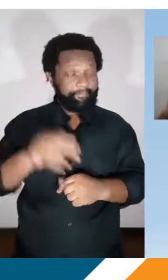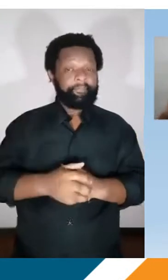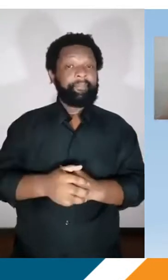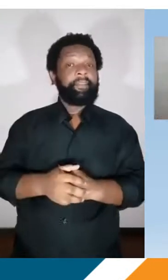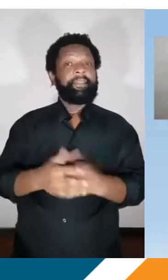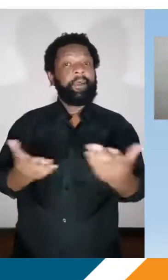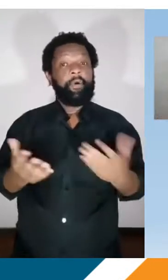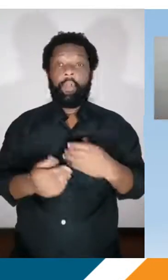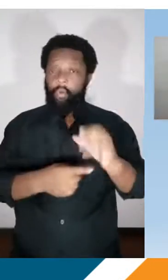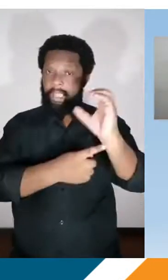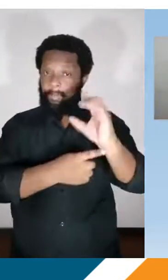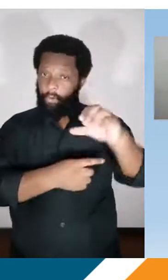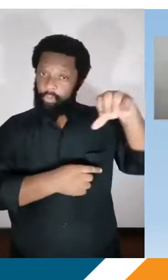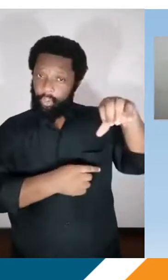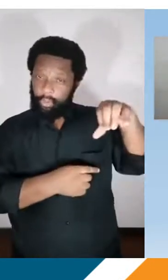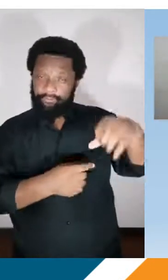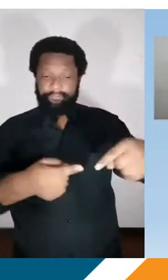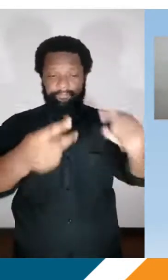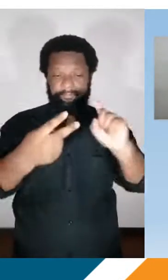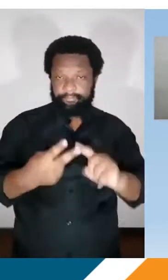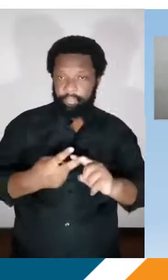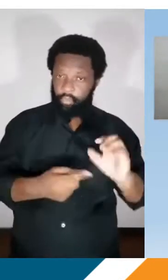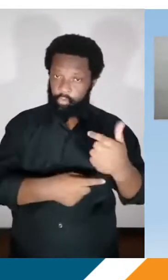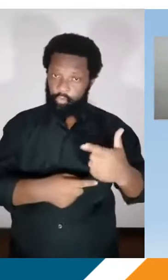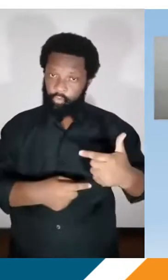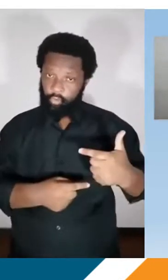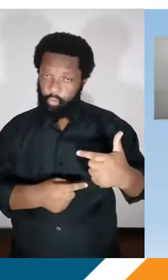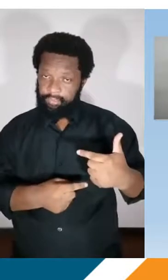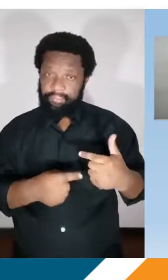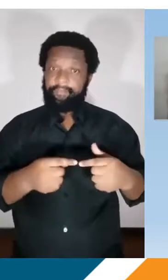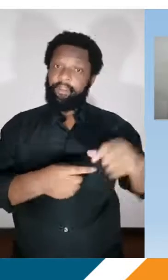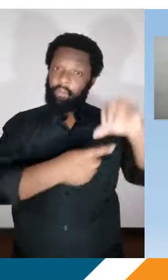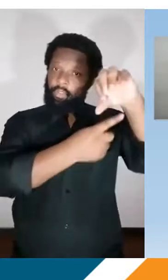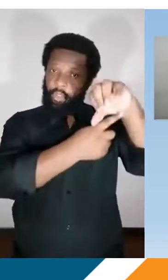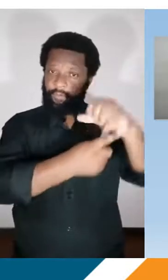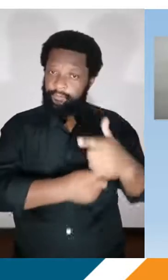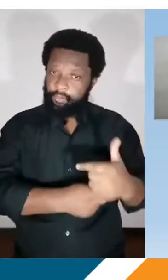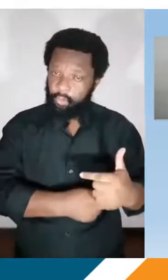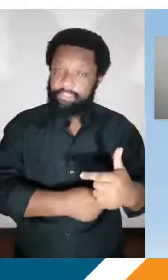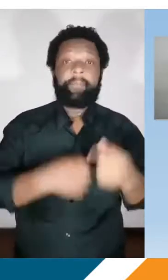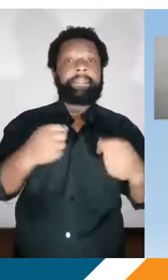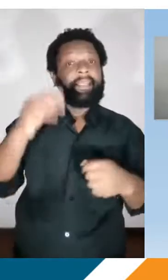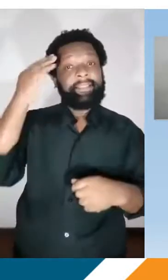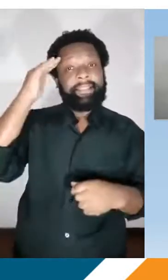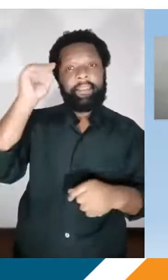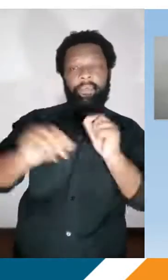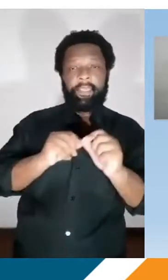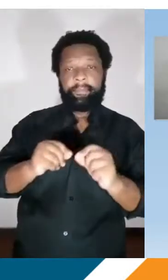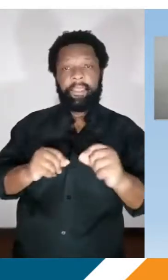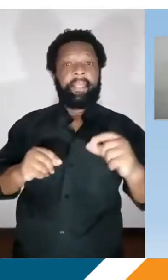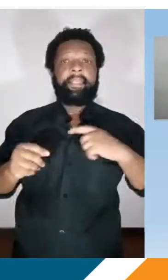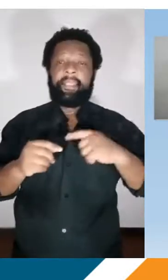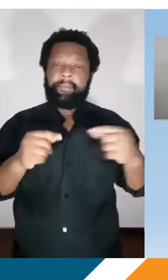lembrando, tá? Então, o carbono 9 e o 12, a gente está vendo o 9 e o 12. Aí, o que vocês têm que ter em mente?